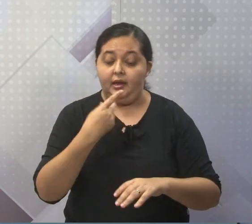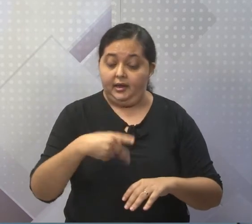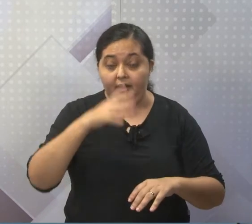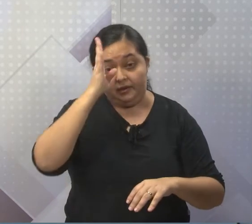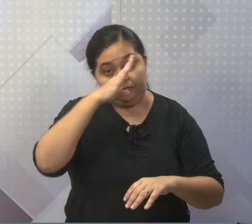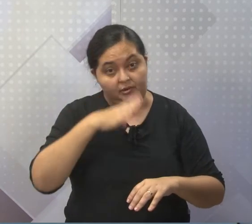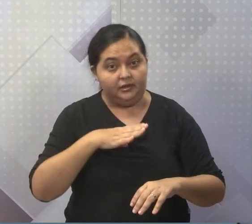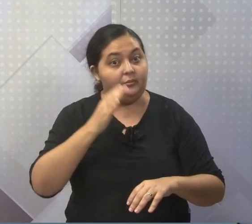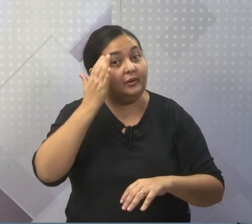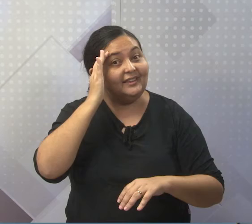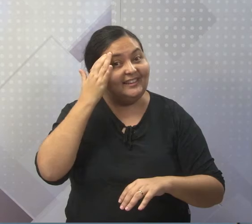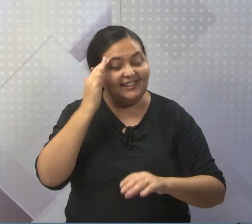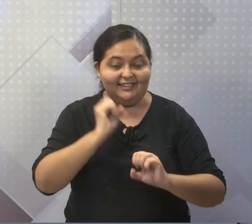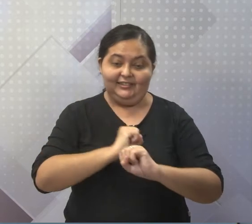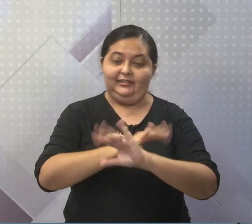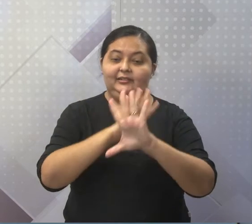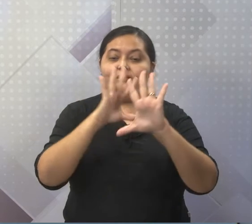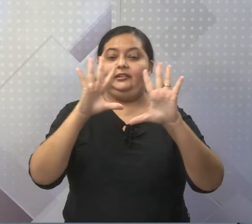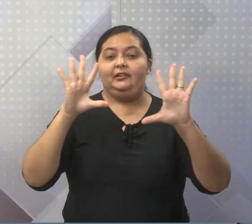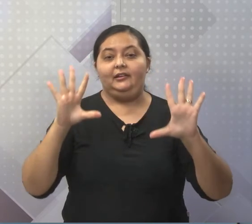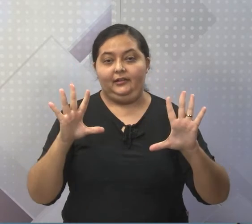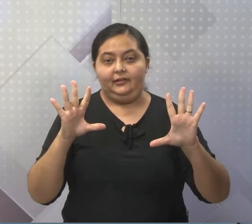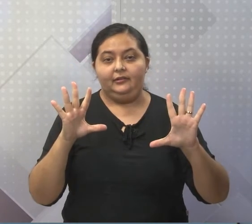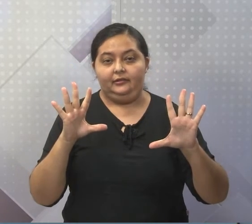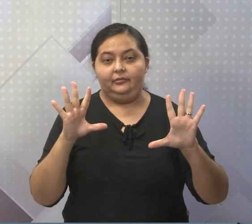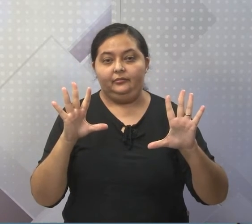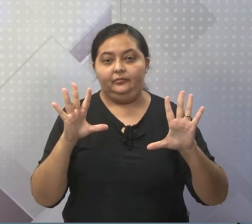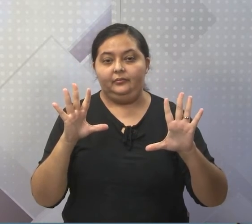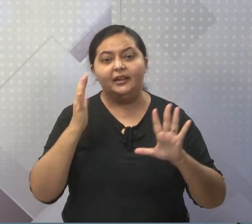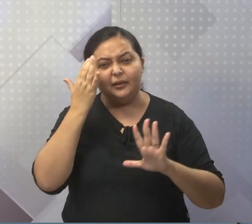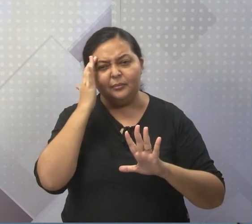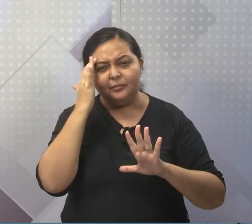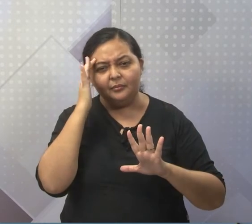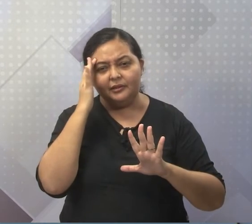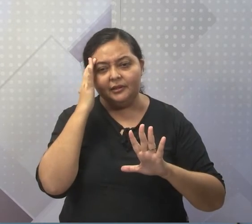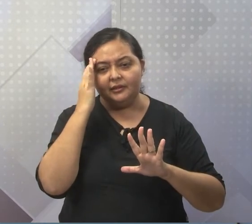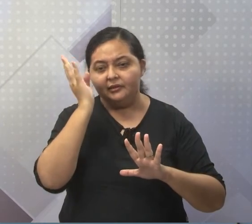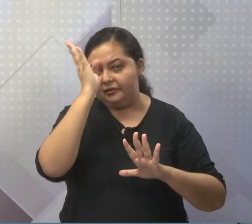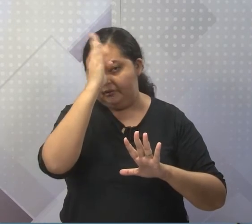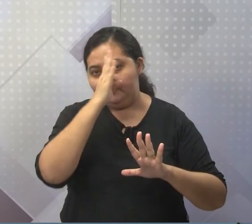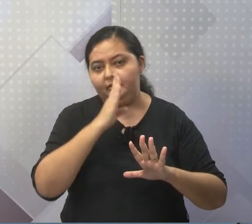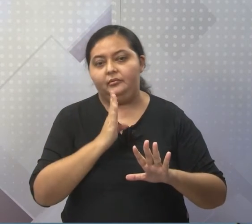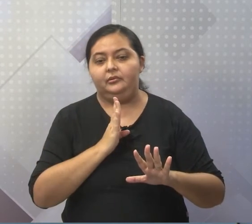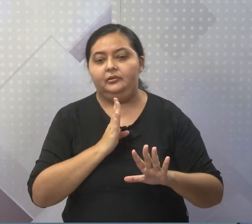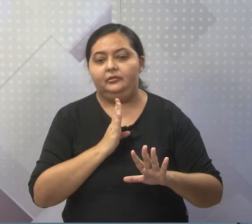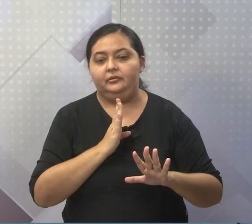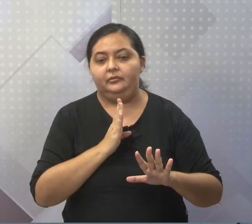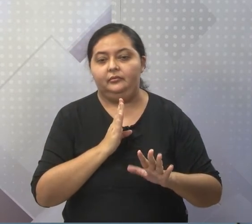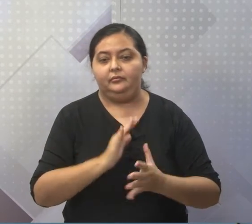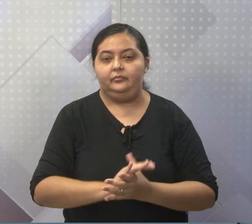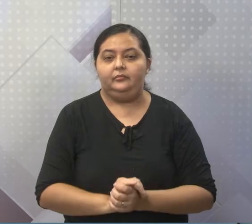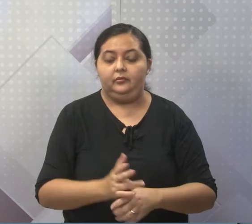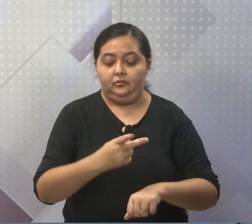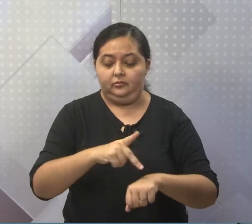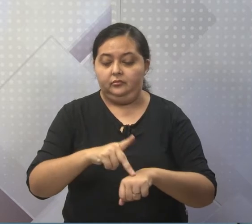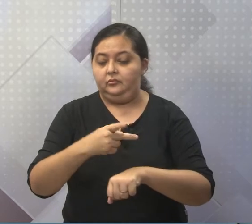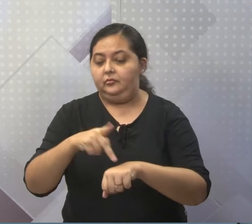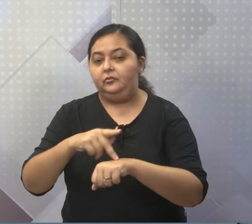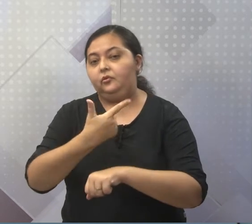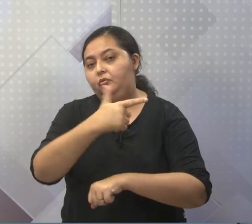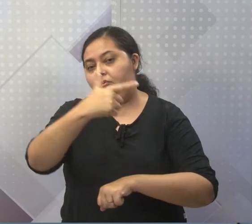ficar mais fácil entendimento já que aí são países que dá para entender quando eu falo do Brasil e com outros países